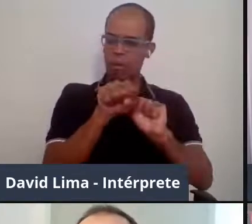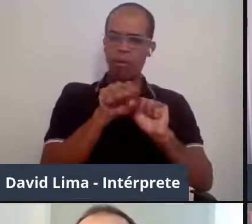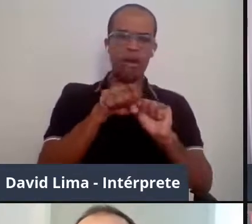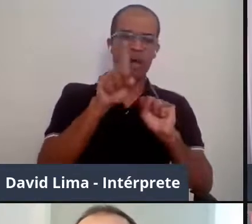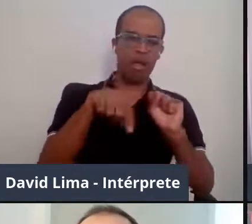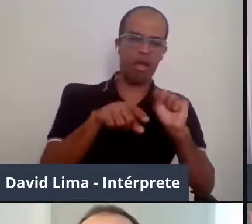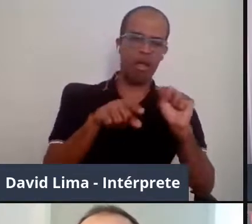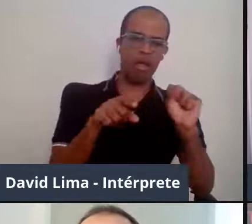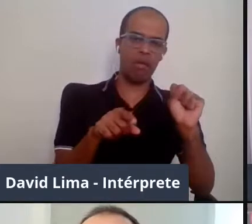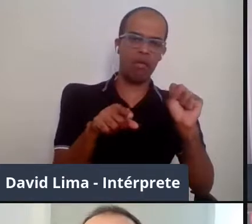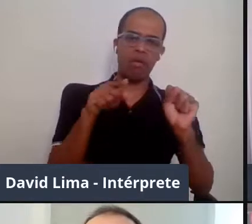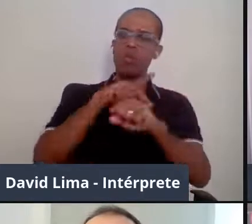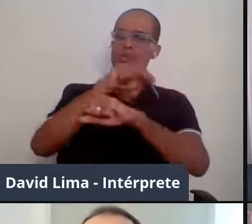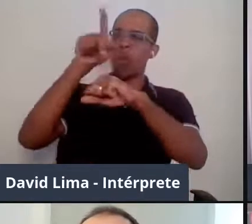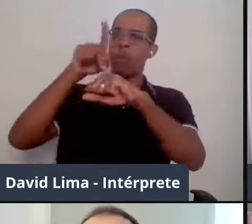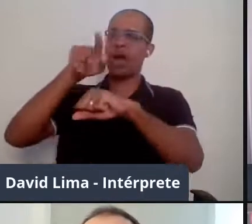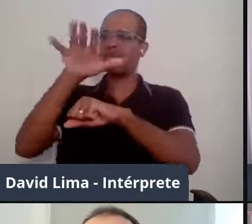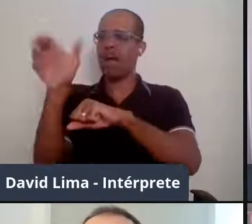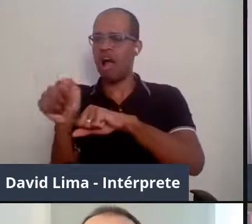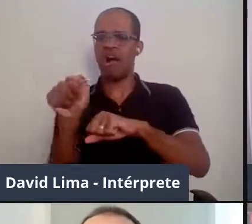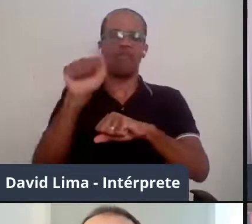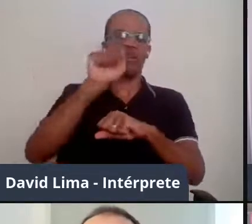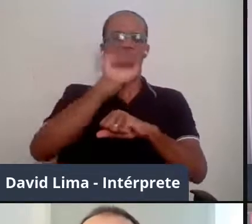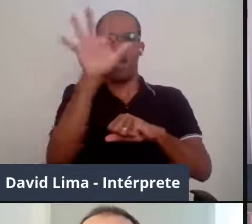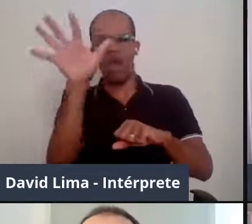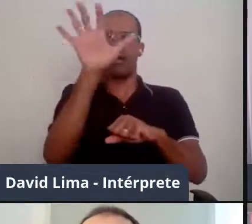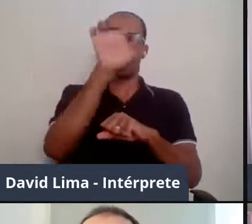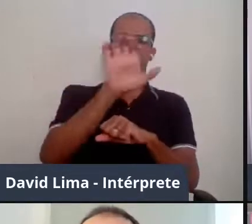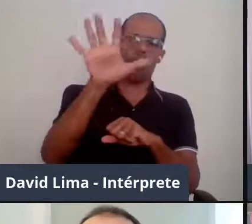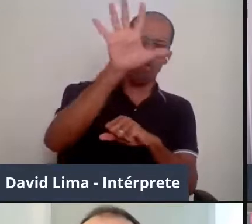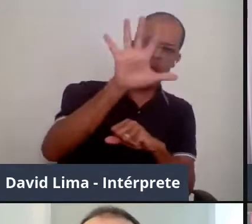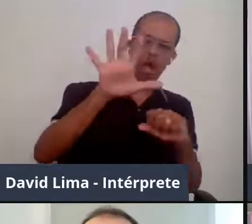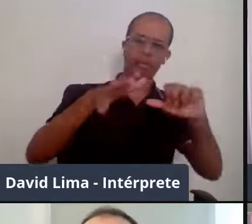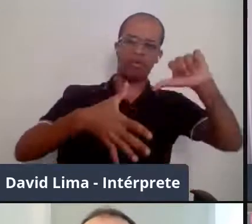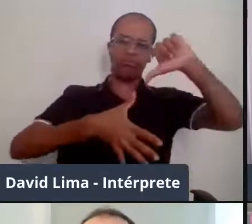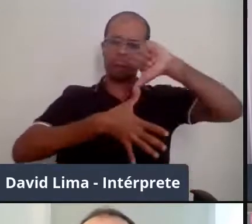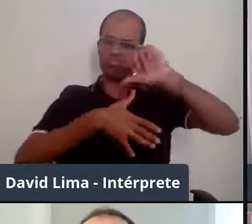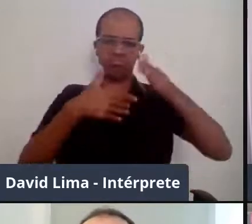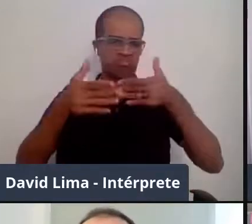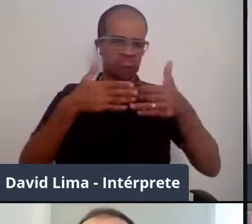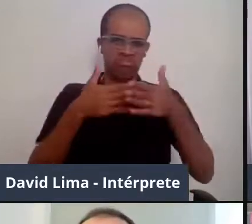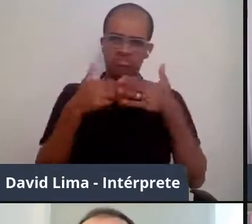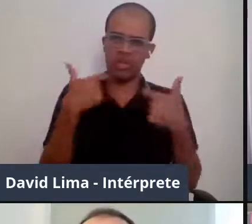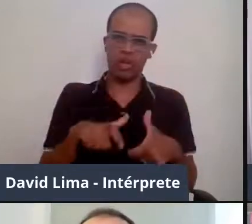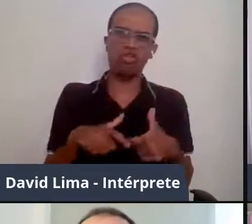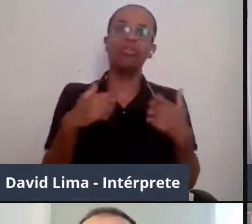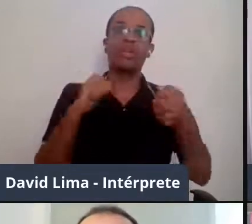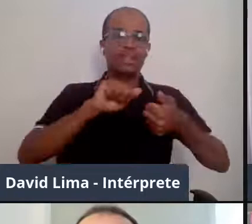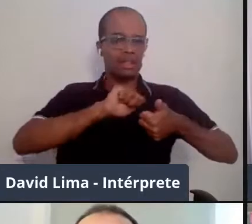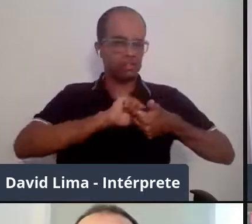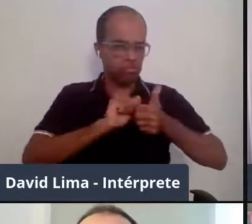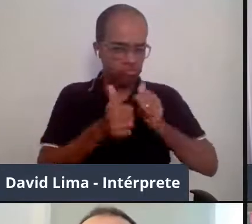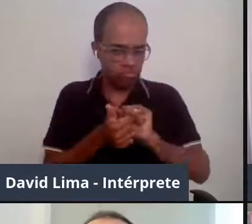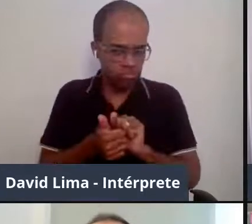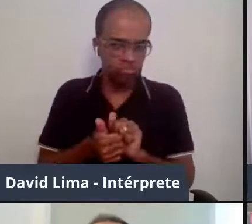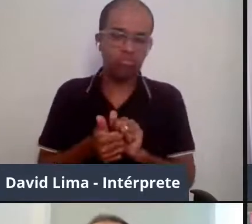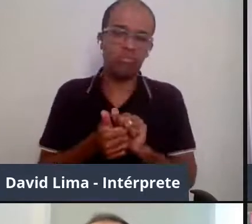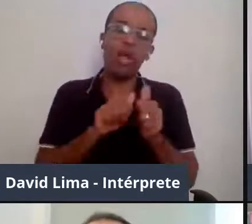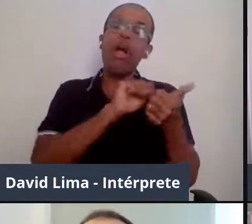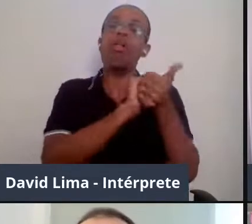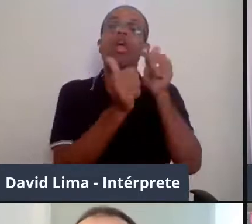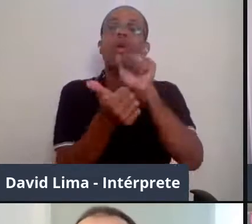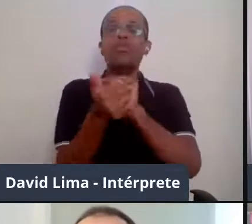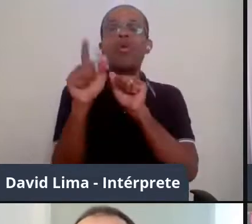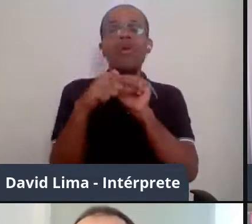foi obtido num país africano, asiático, europeu, sul-americano, que tem que ter essa adequação. E também essa adequação que